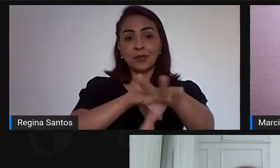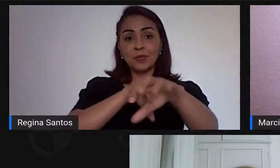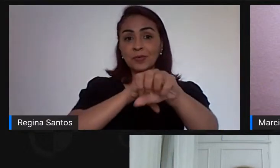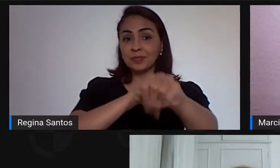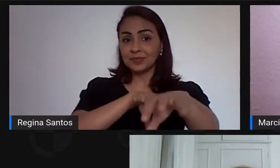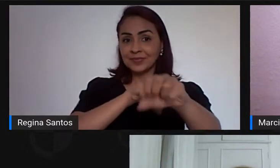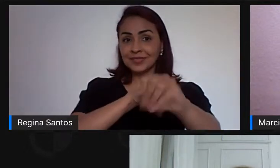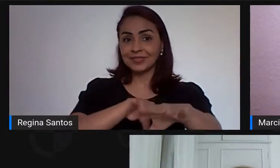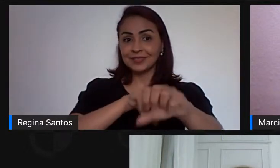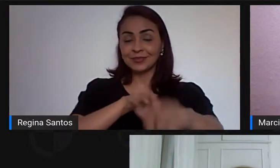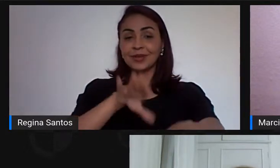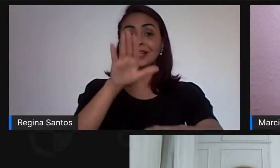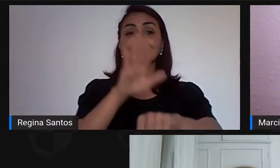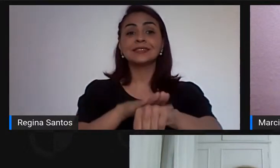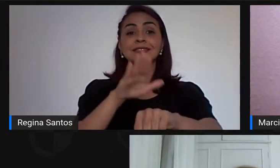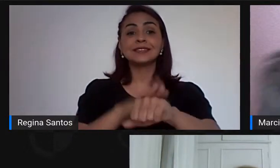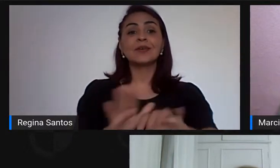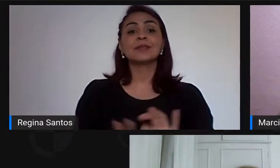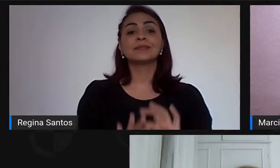da professora Gracinete.